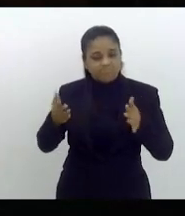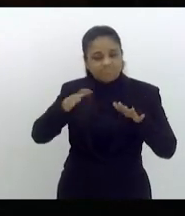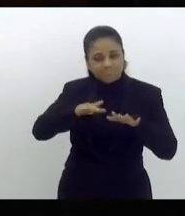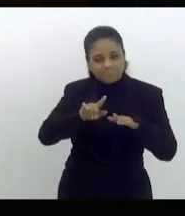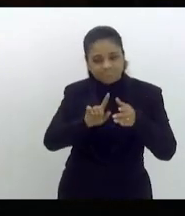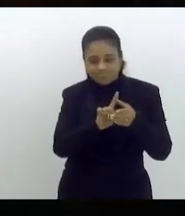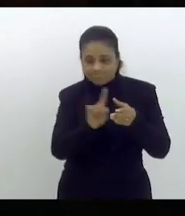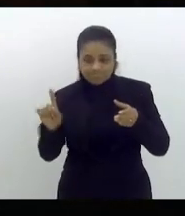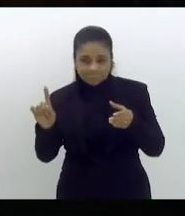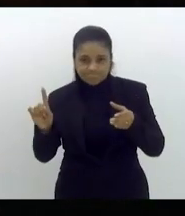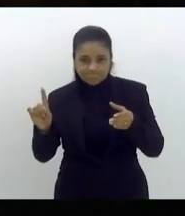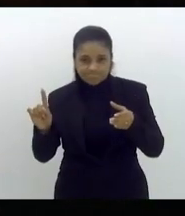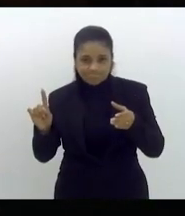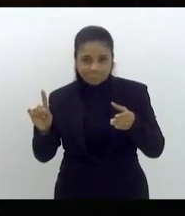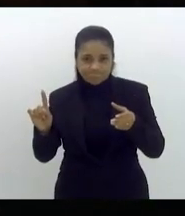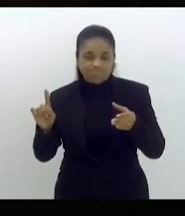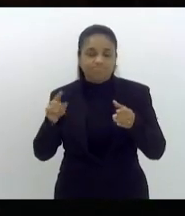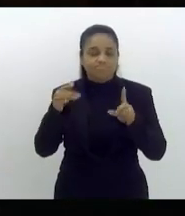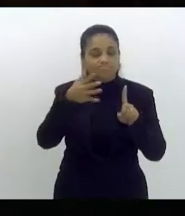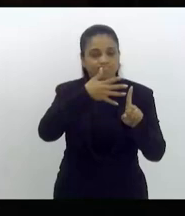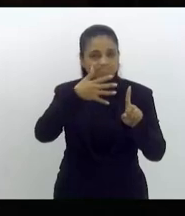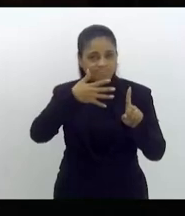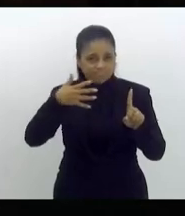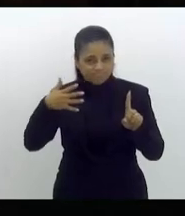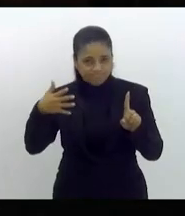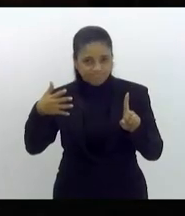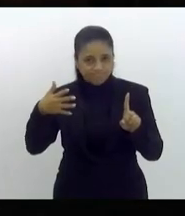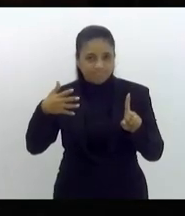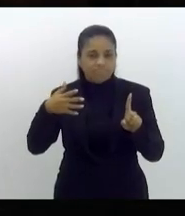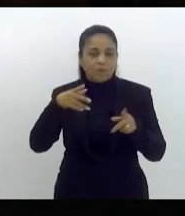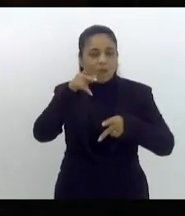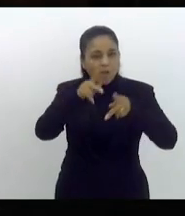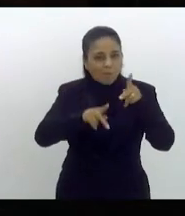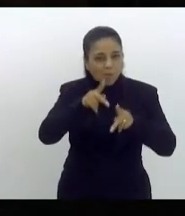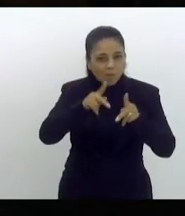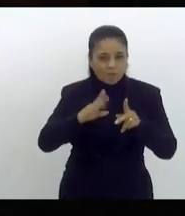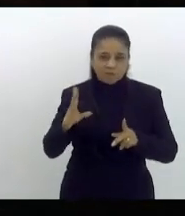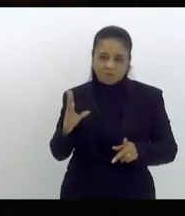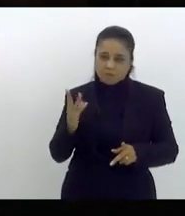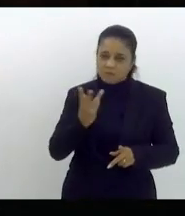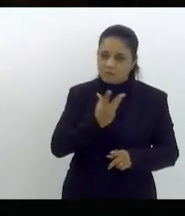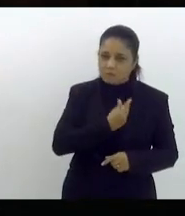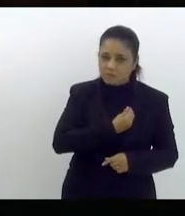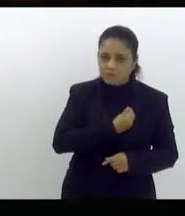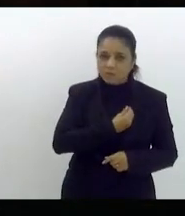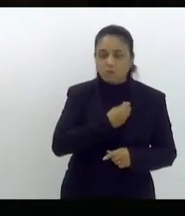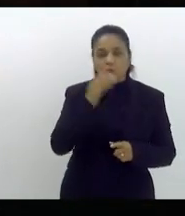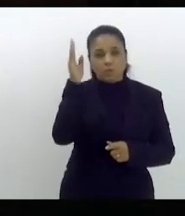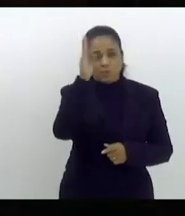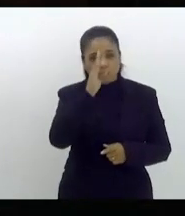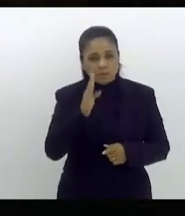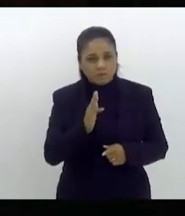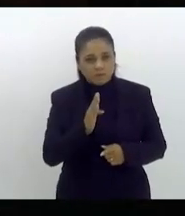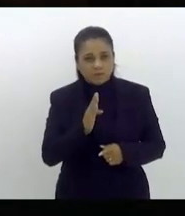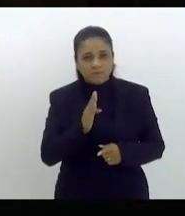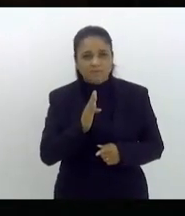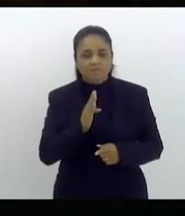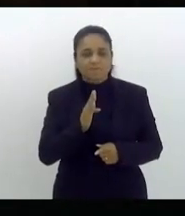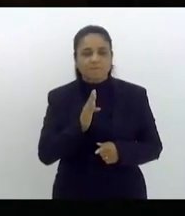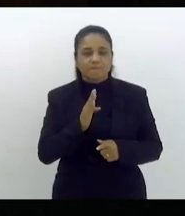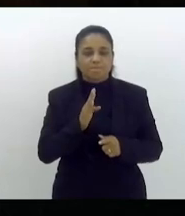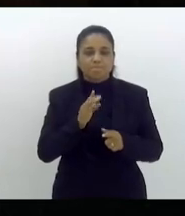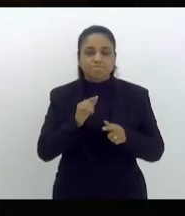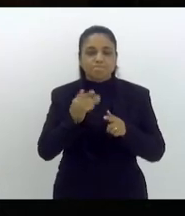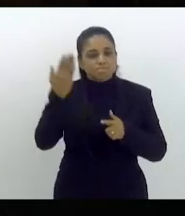qual passa a população lgbtqia mais principalmente a população transexual No Brasil se inicia como